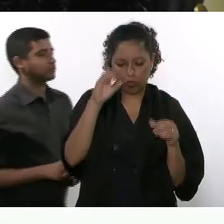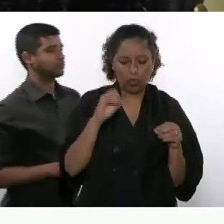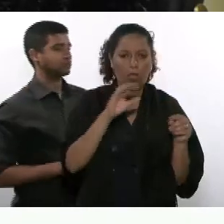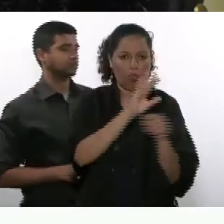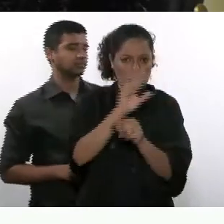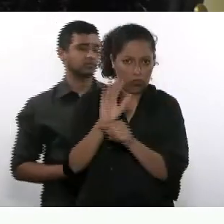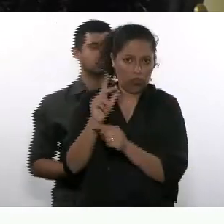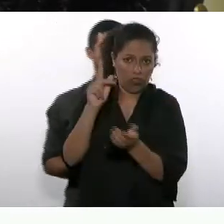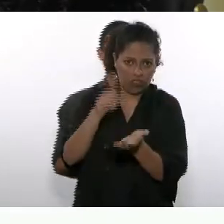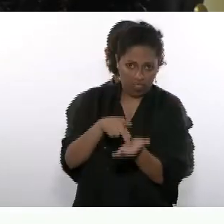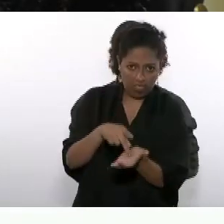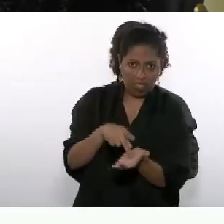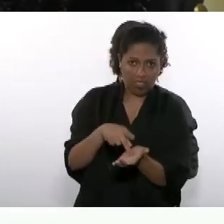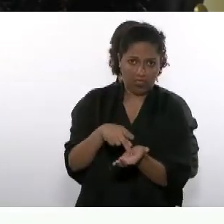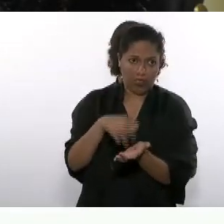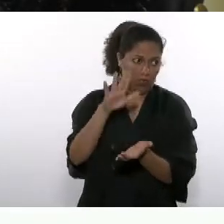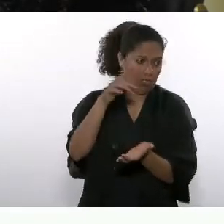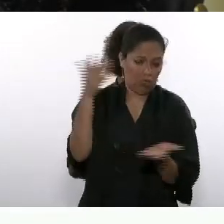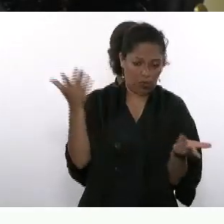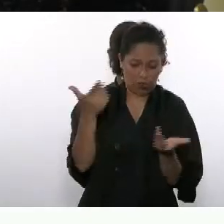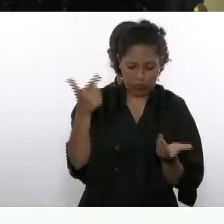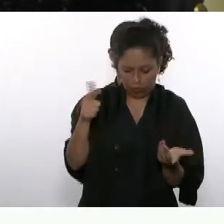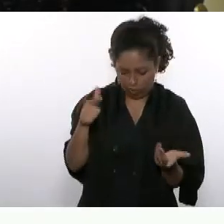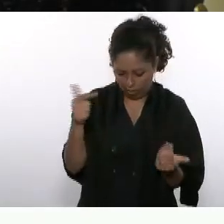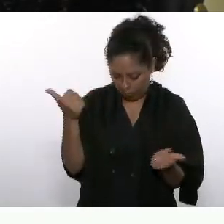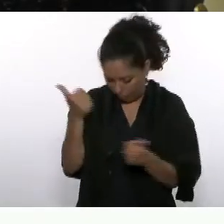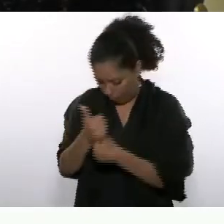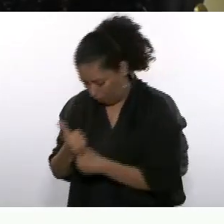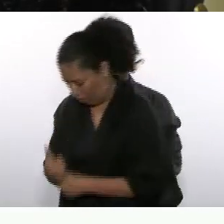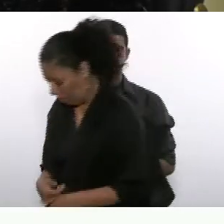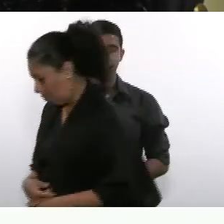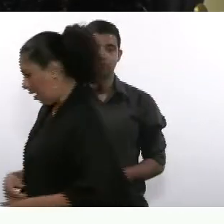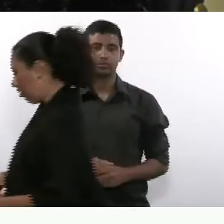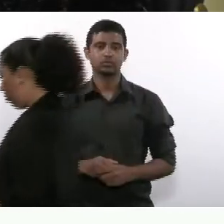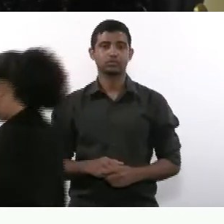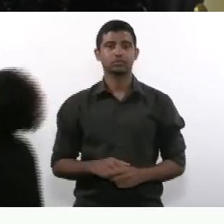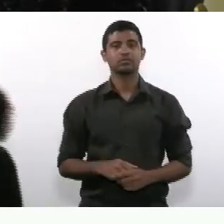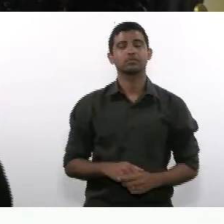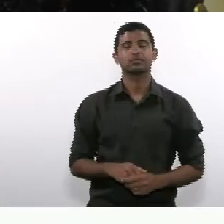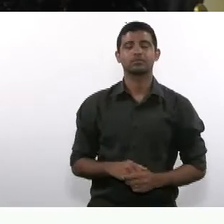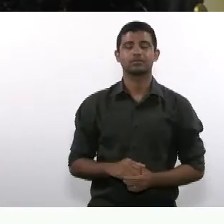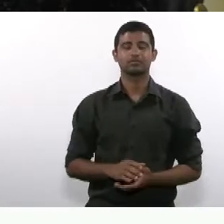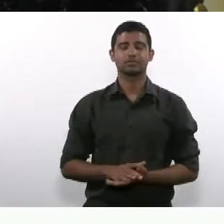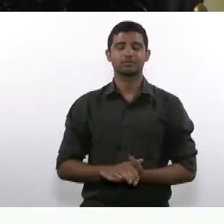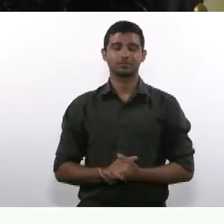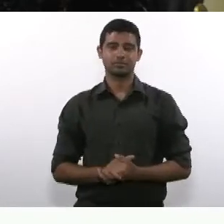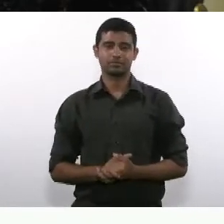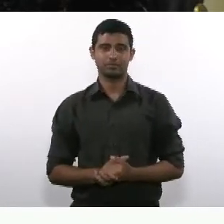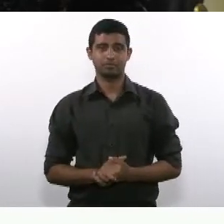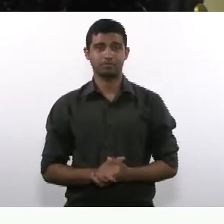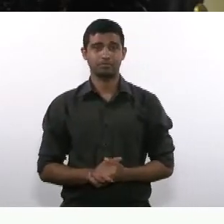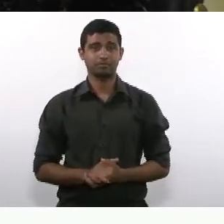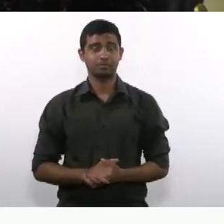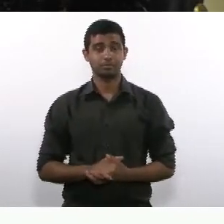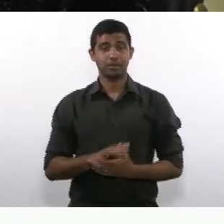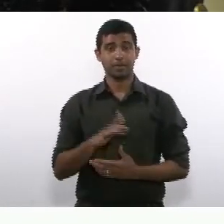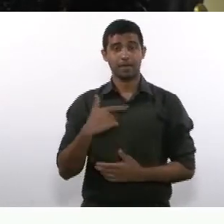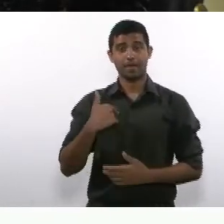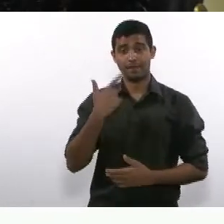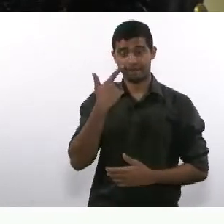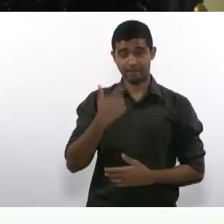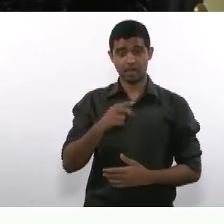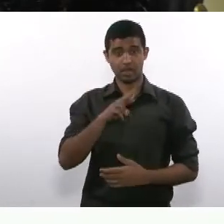fomento, que o Rio de Janeiro não tem. A gente tem a Apex em âmbito nacional, a gente tem a Embratur em âmbito nacional, e a Turisrio simplesmente